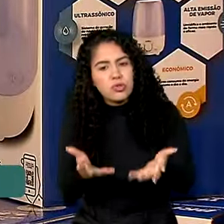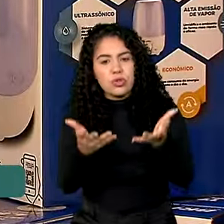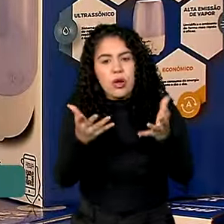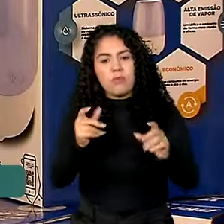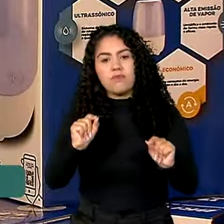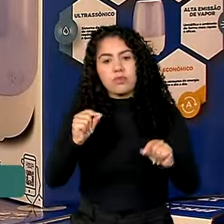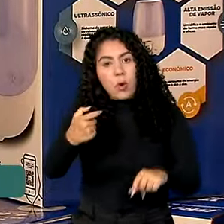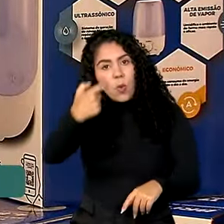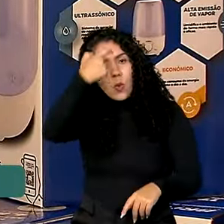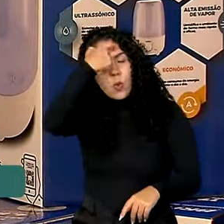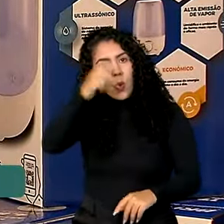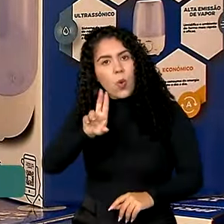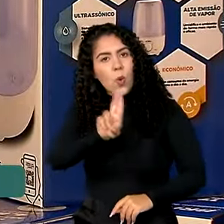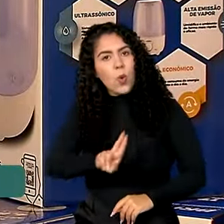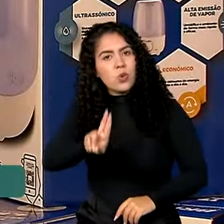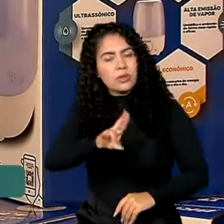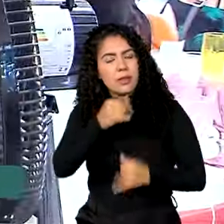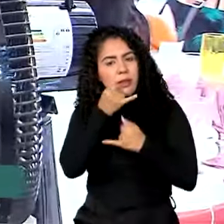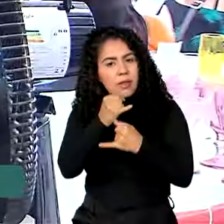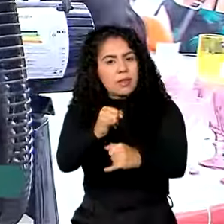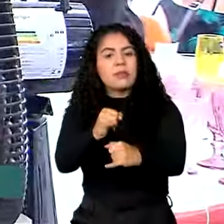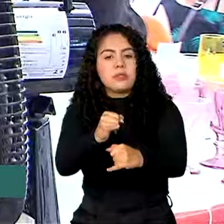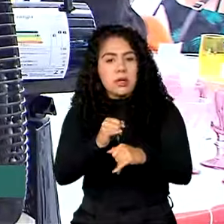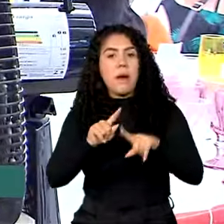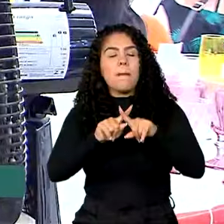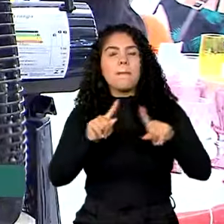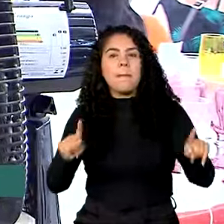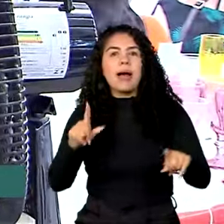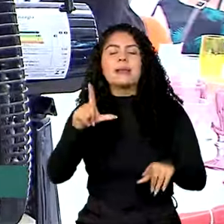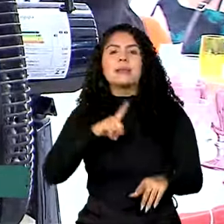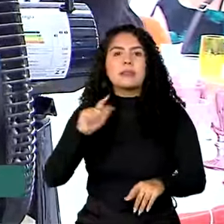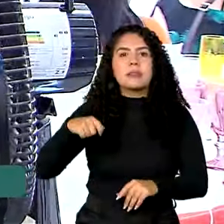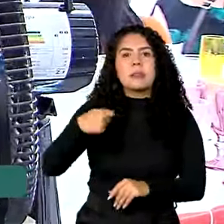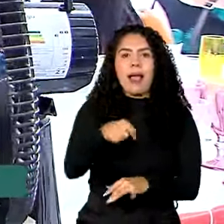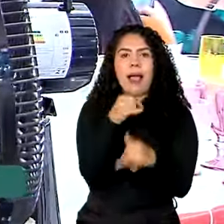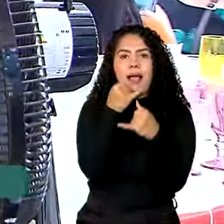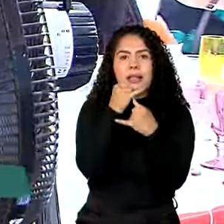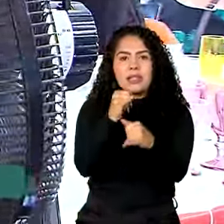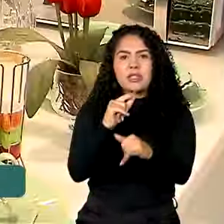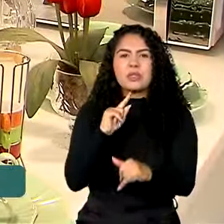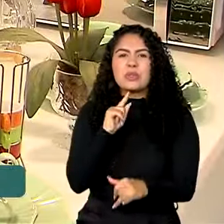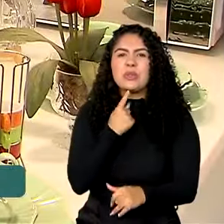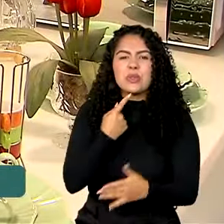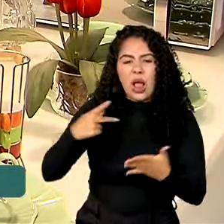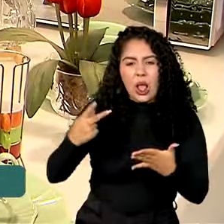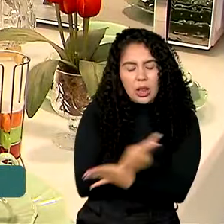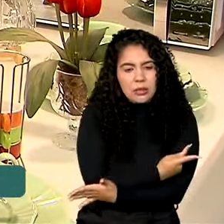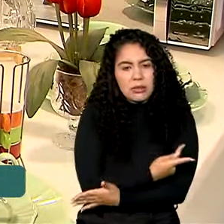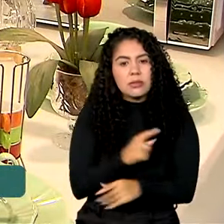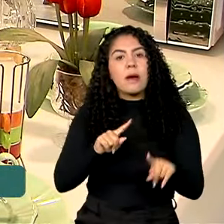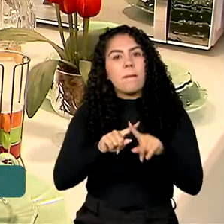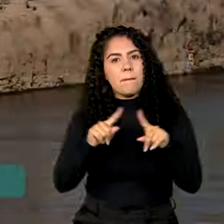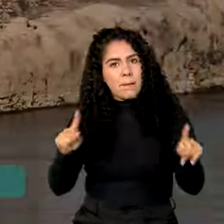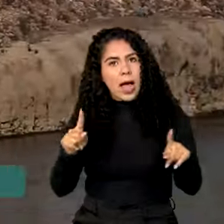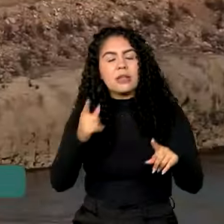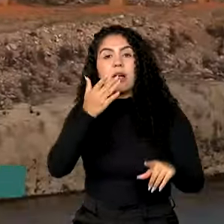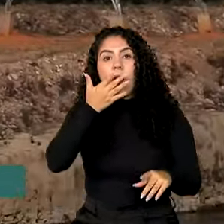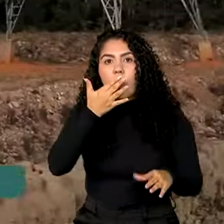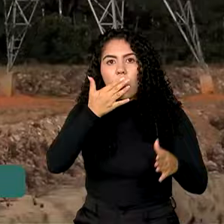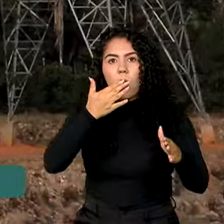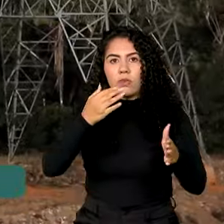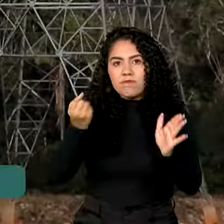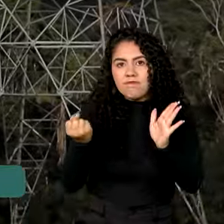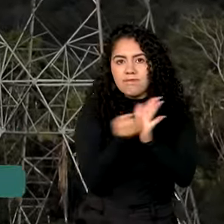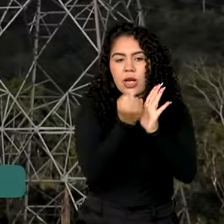evita o acionamento frequente das termoelétricas, que geram a chamada energia suja. Mesmo com a mudança de bandeira, a